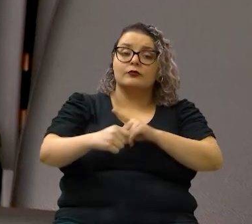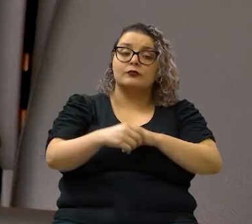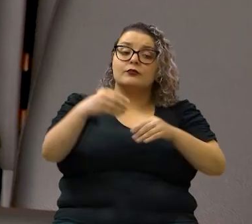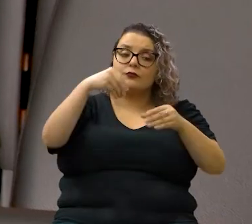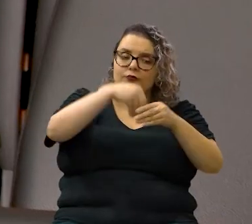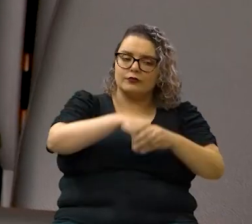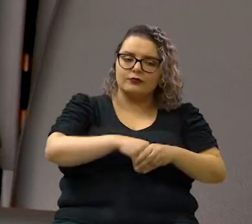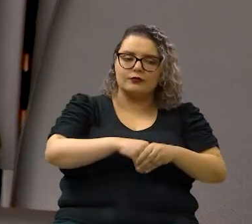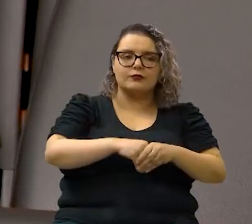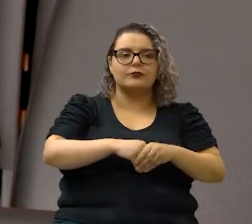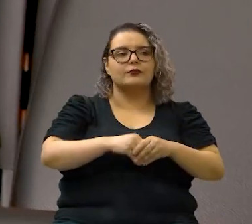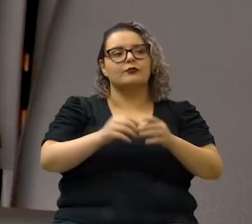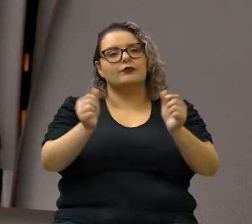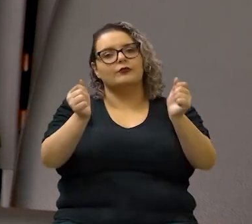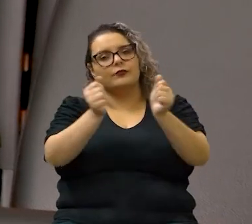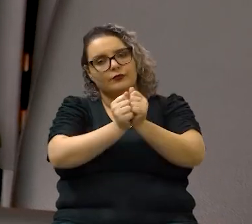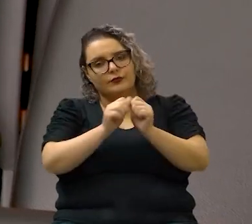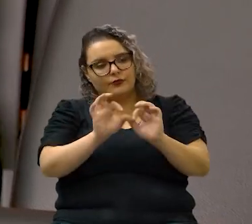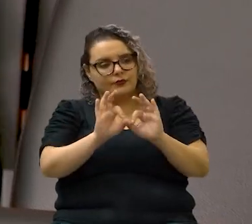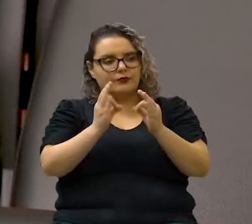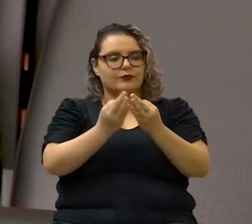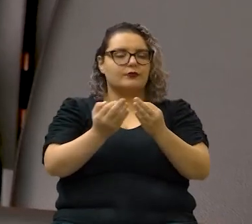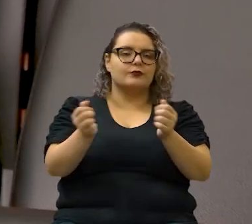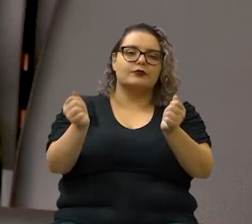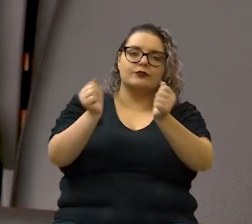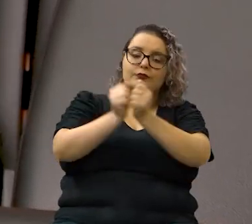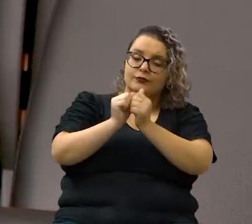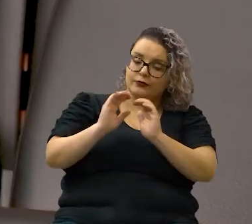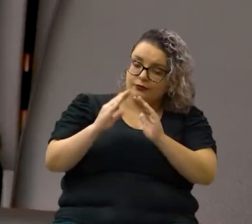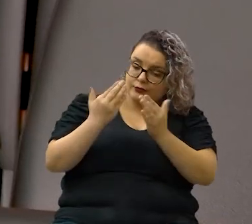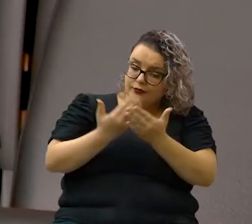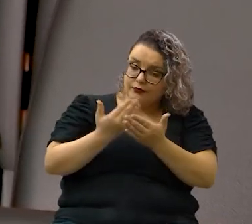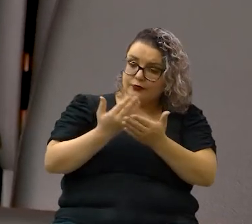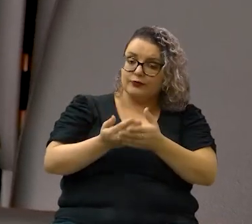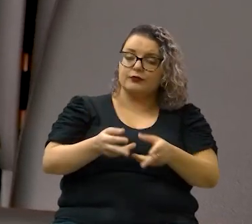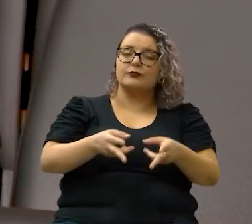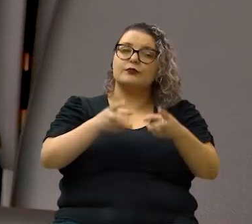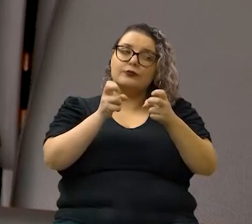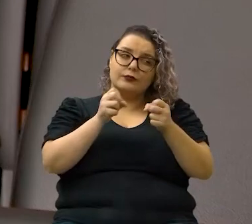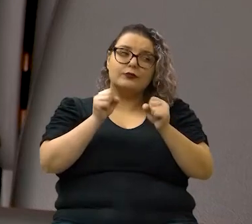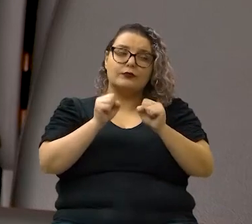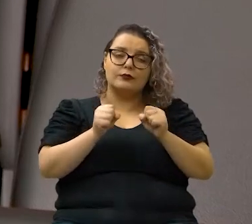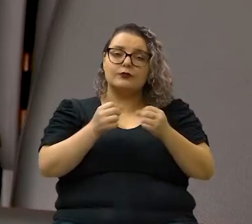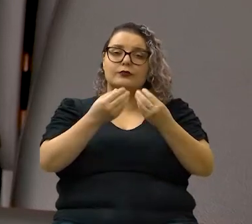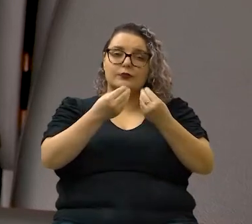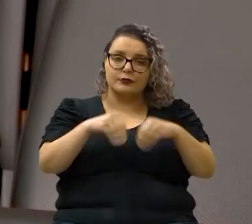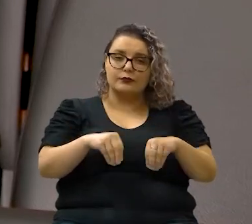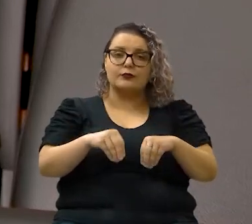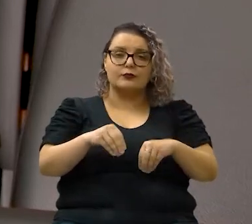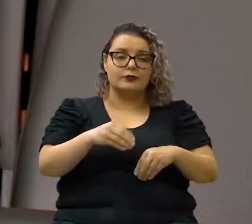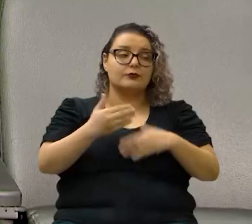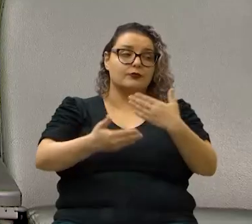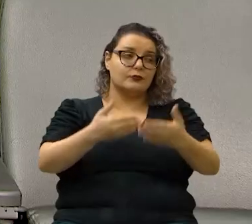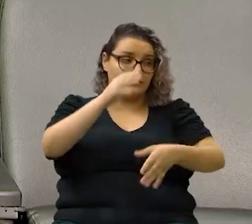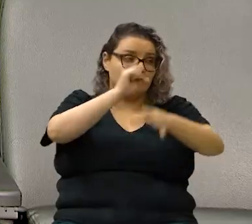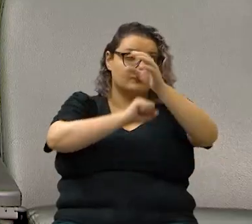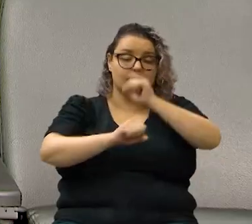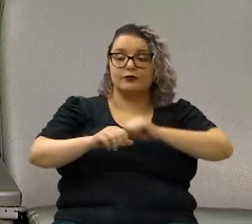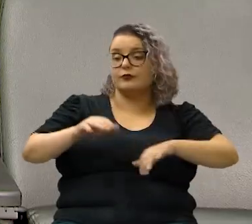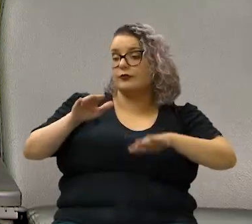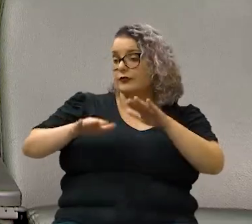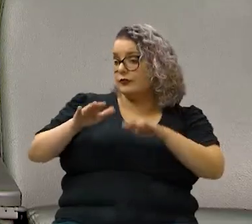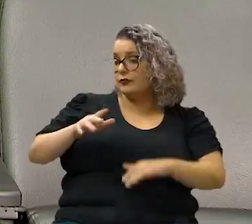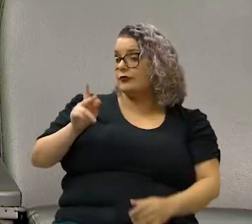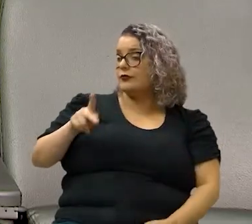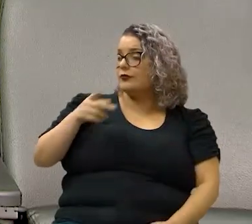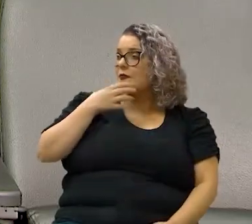ali, né, em diálogo com as famílias, com a escola, identificando questões que podem prejudicar o processo de aprendizagem. Até porque muitas